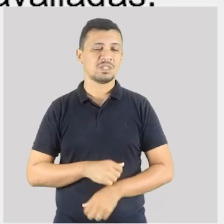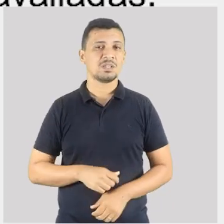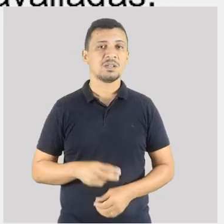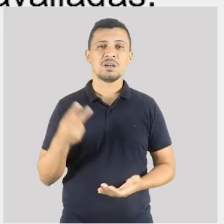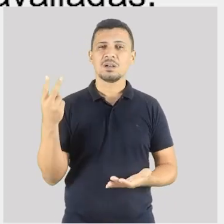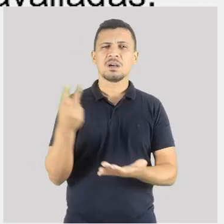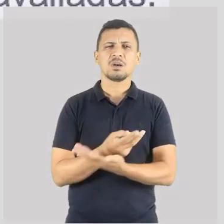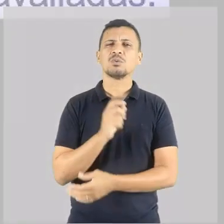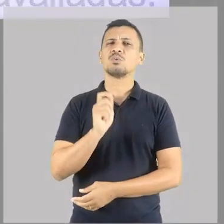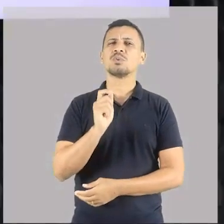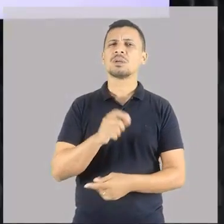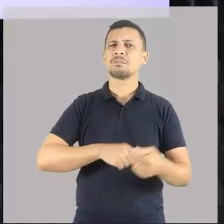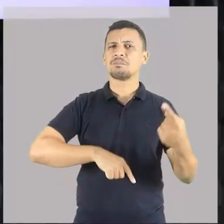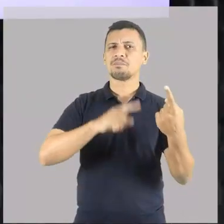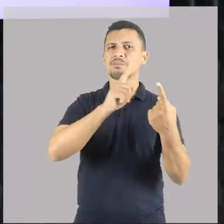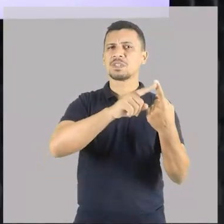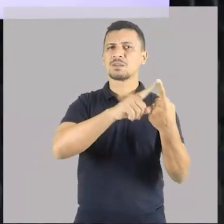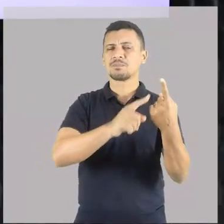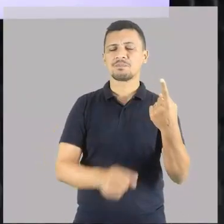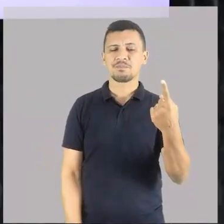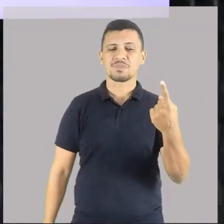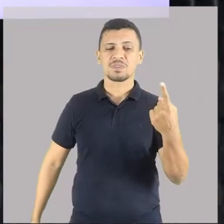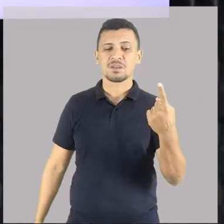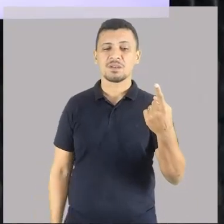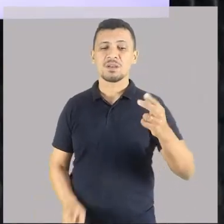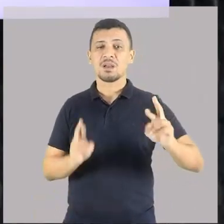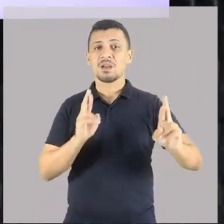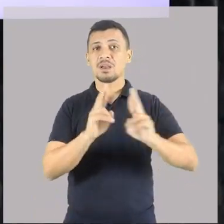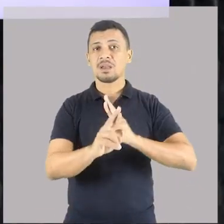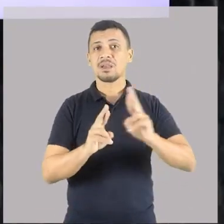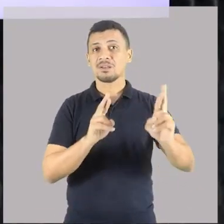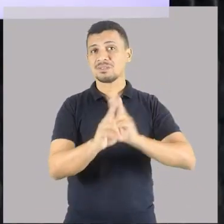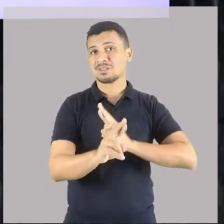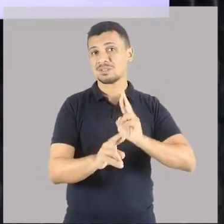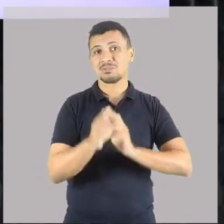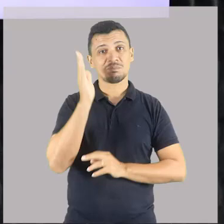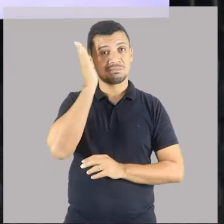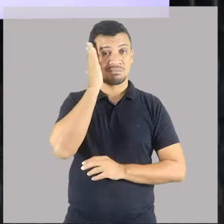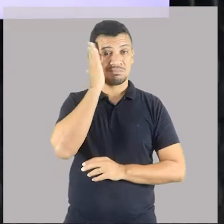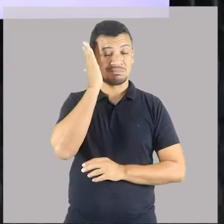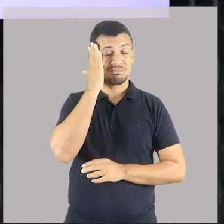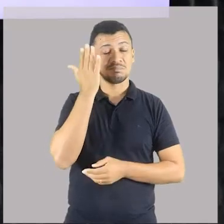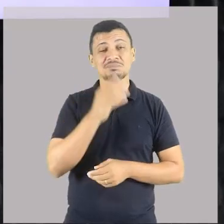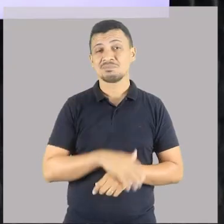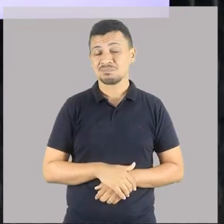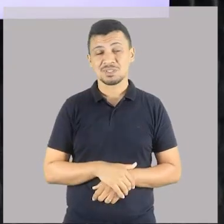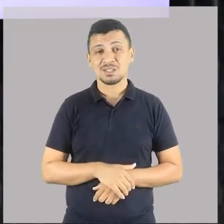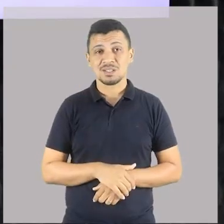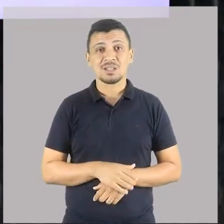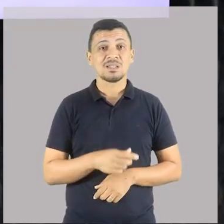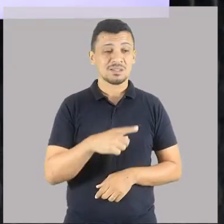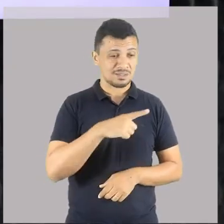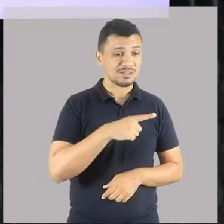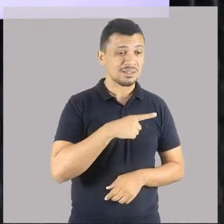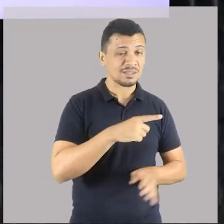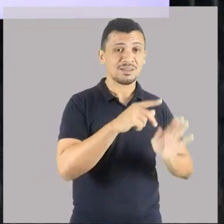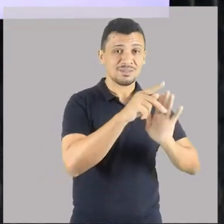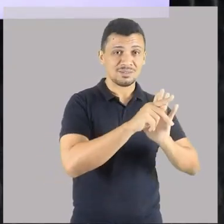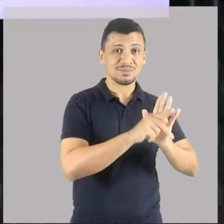que acontece aqui? Aqui não é uma relação de interpretação. Olha, se houve